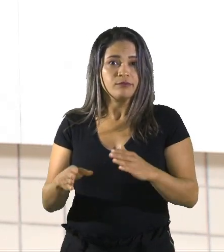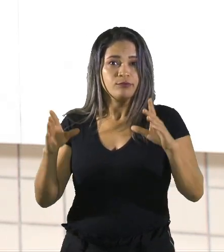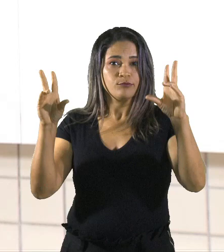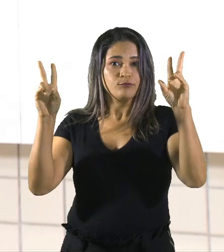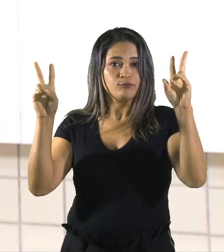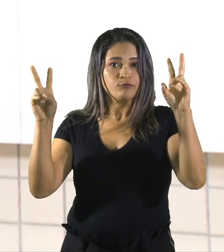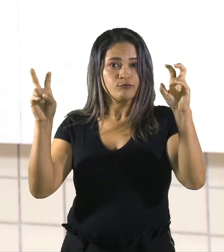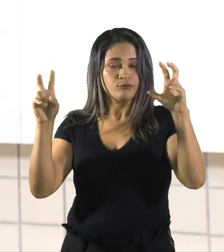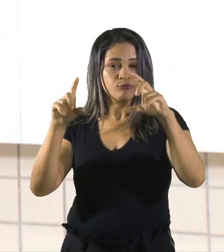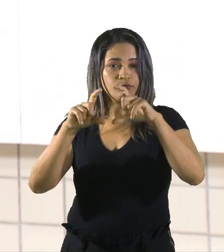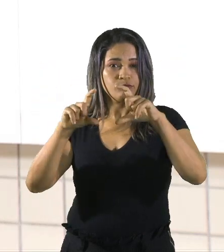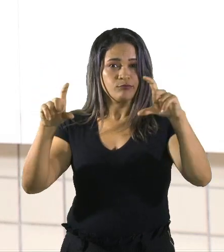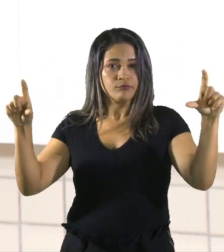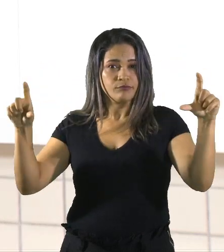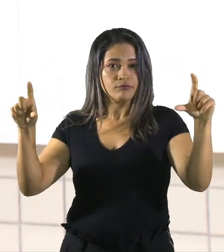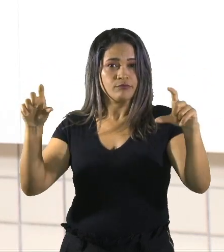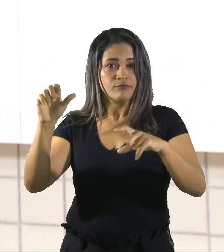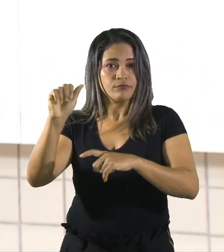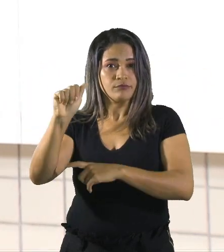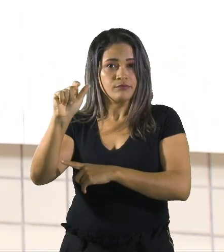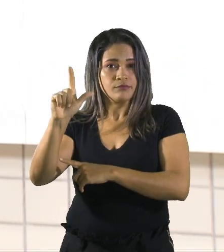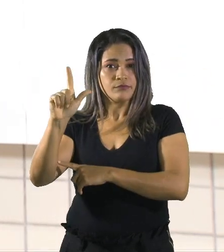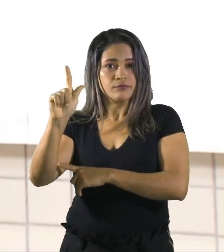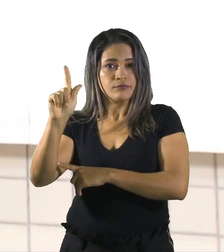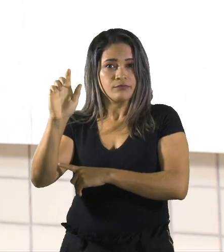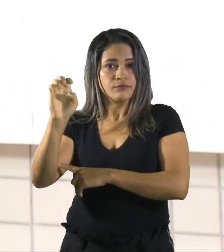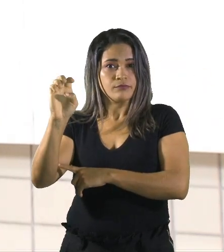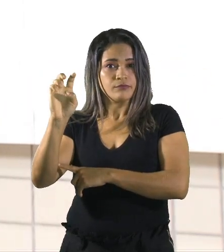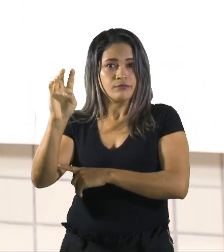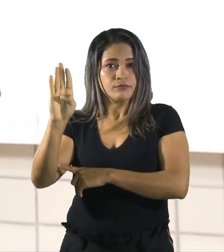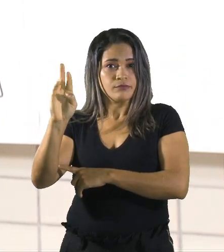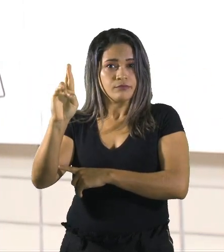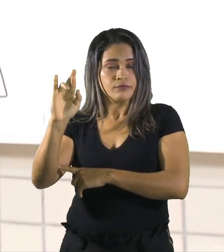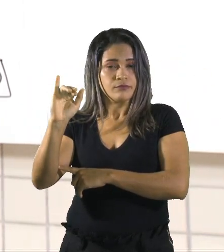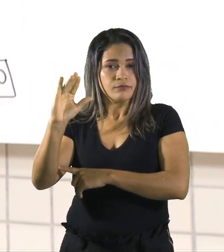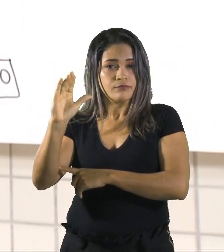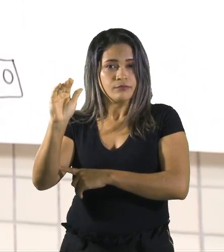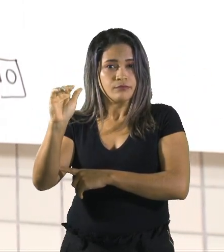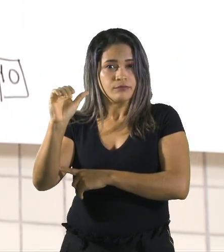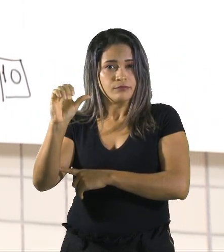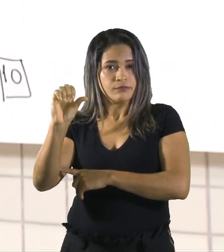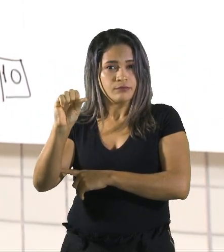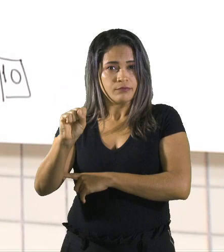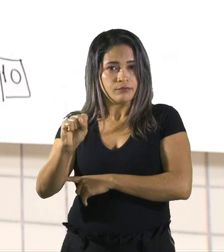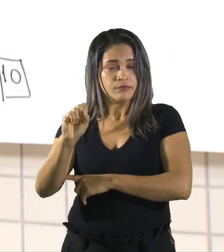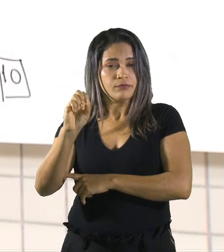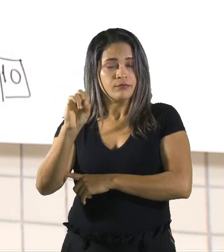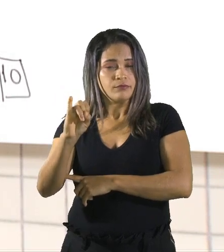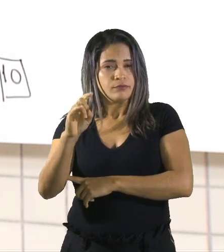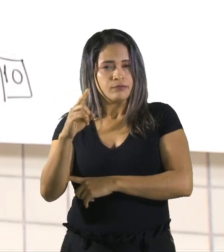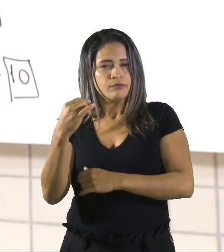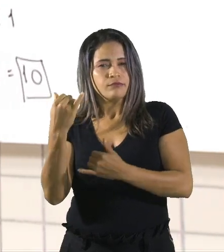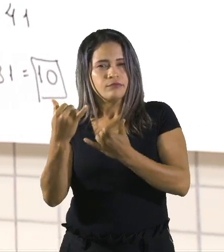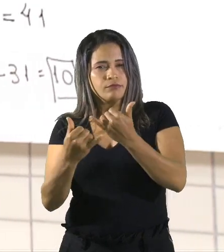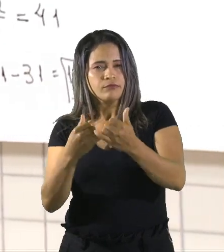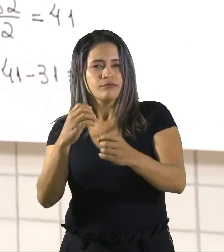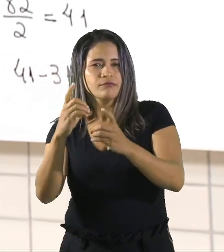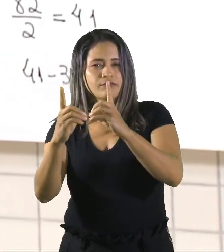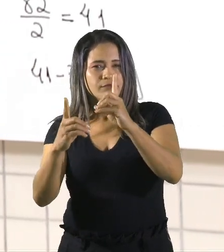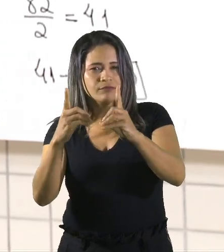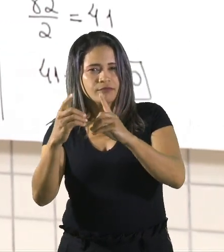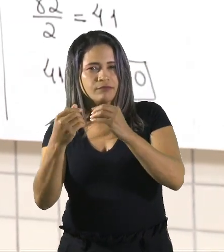é expressões algébricas, certo? Então, se eu estou fazendo esse jogo com você, esse jogo de